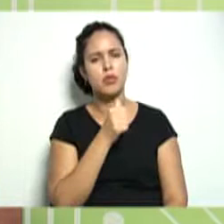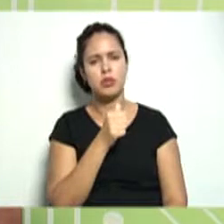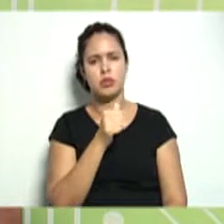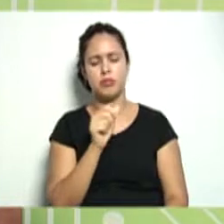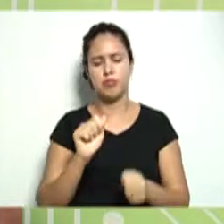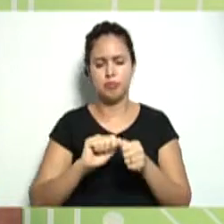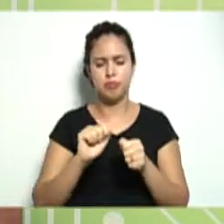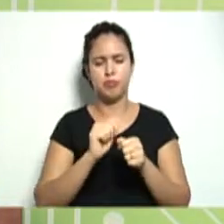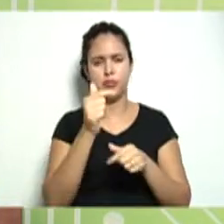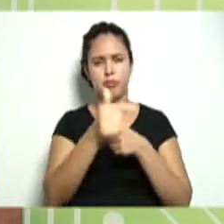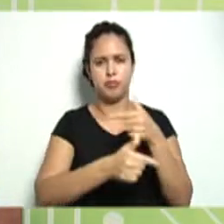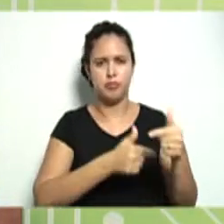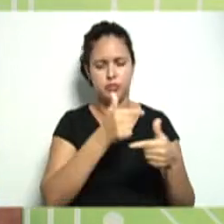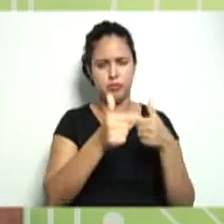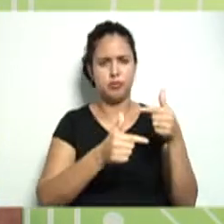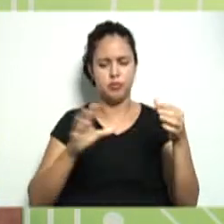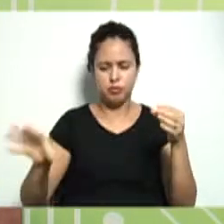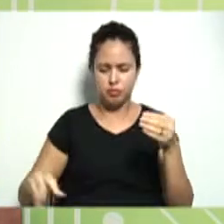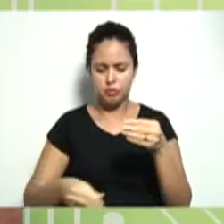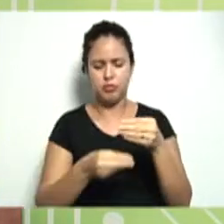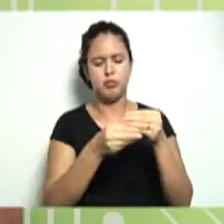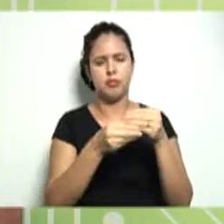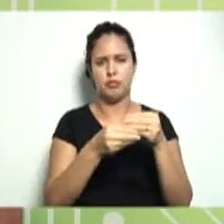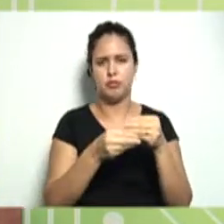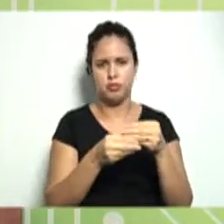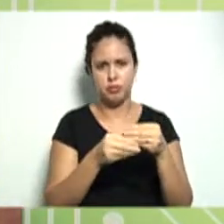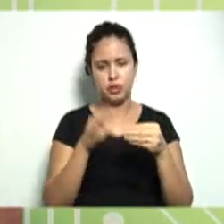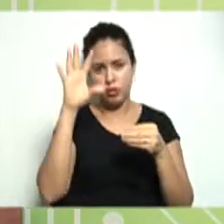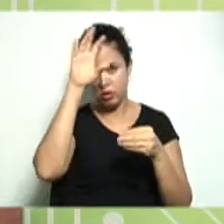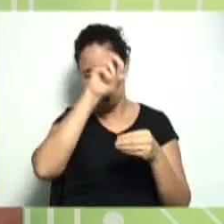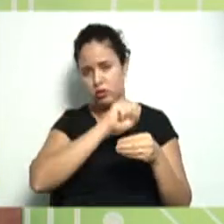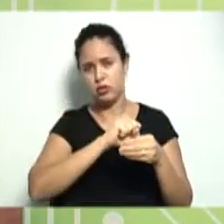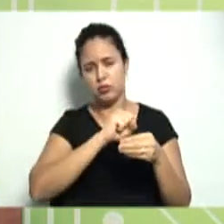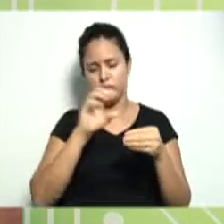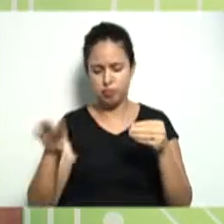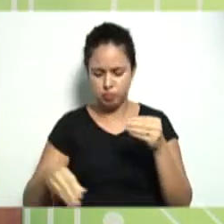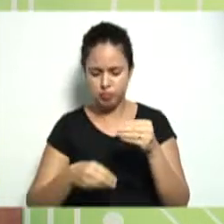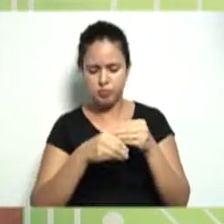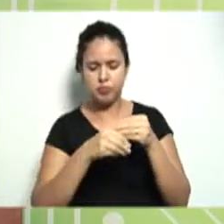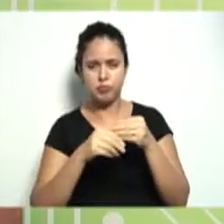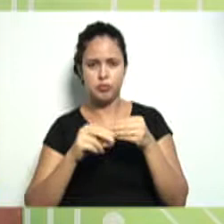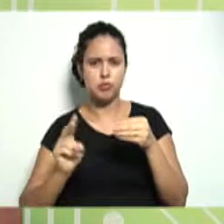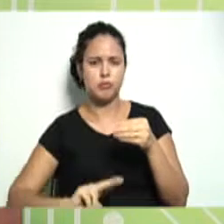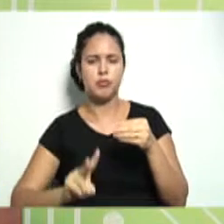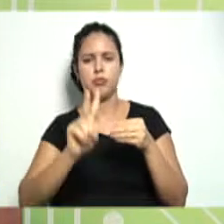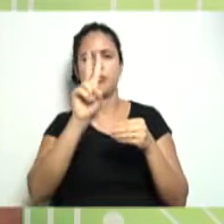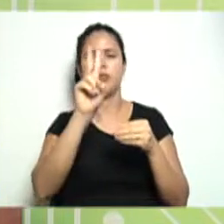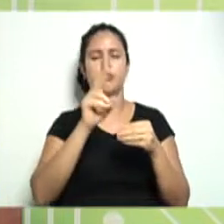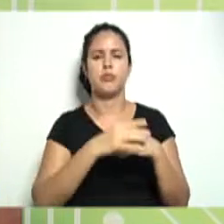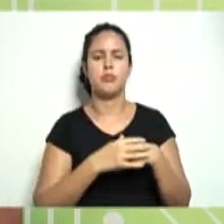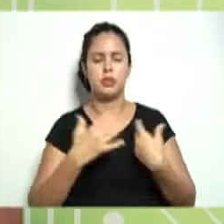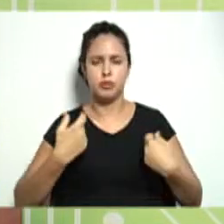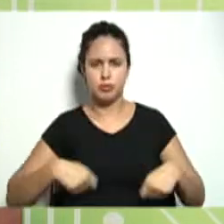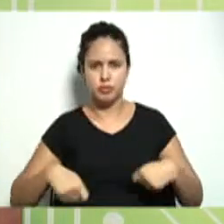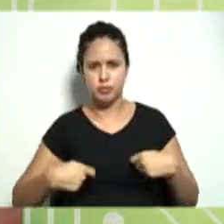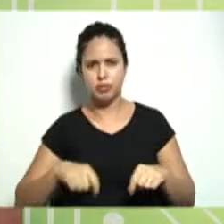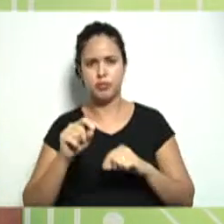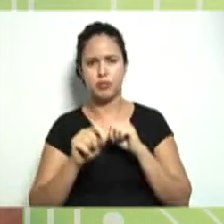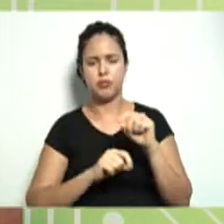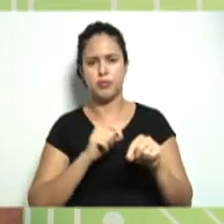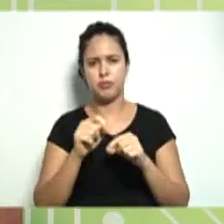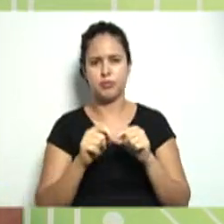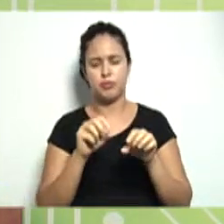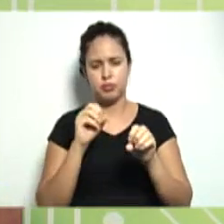conhecimento, isso agregava mais valor aos bens produzidos. Então, houve a necessidade